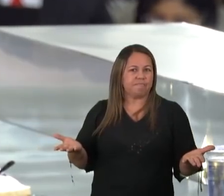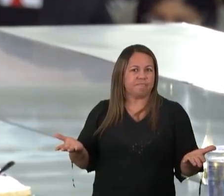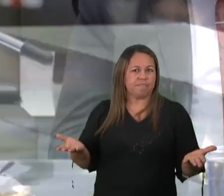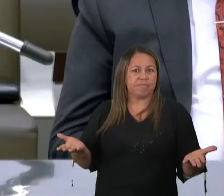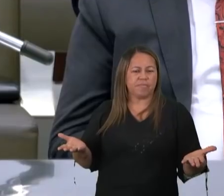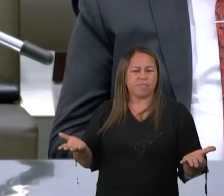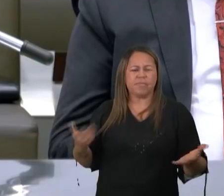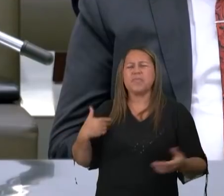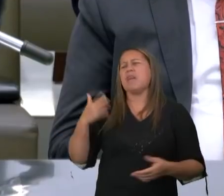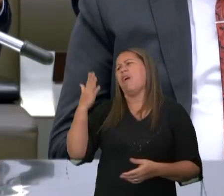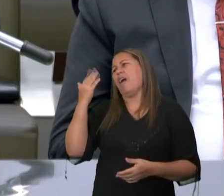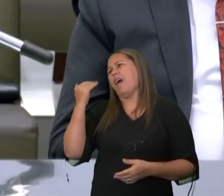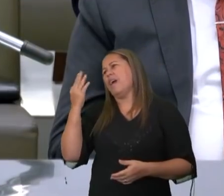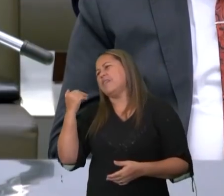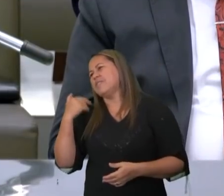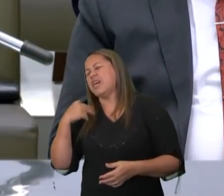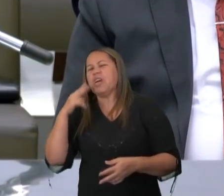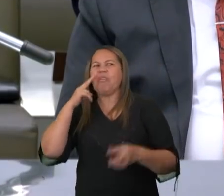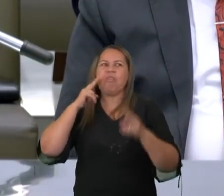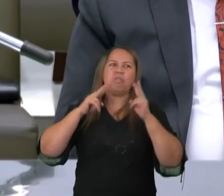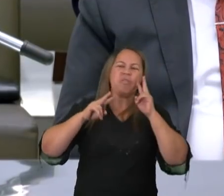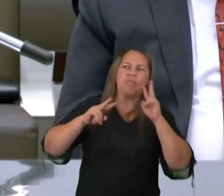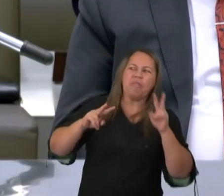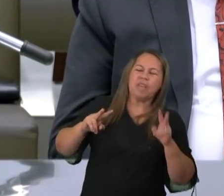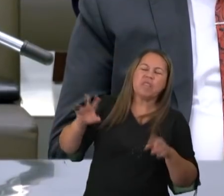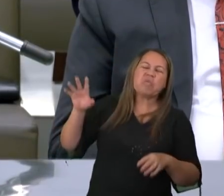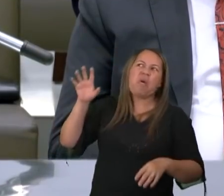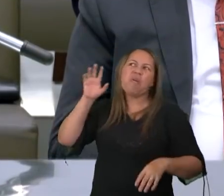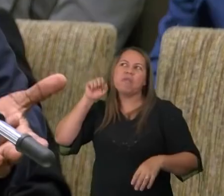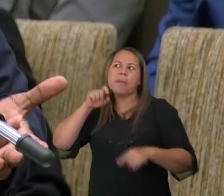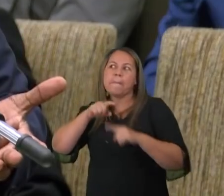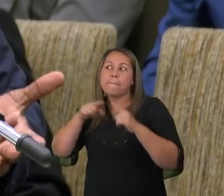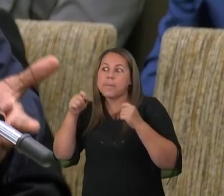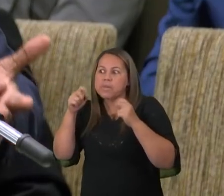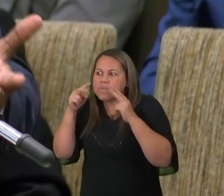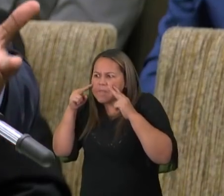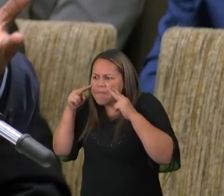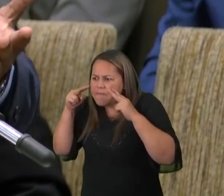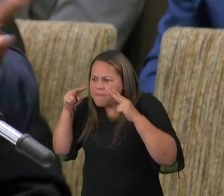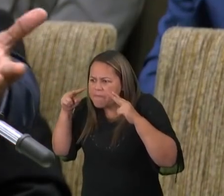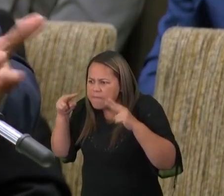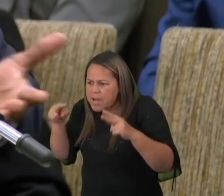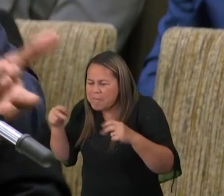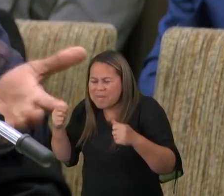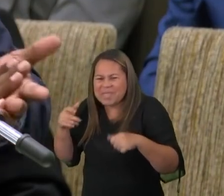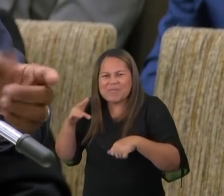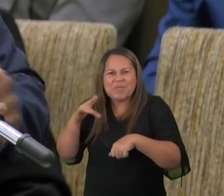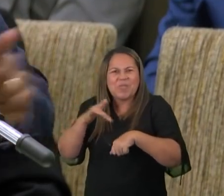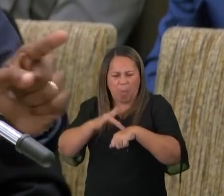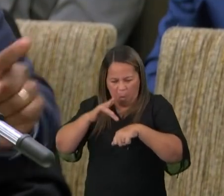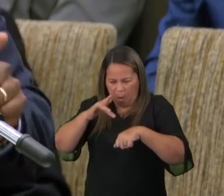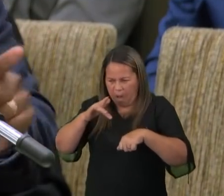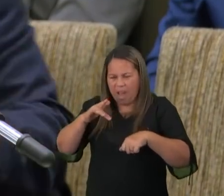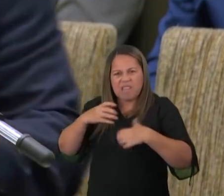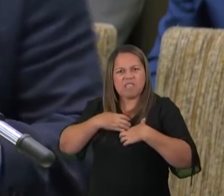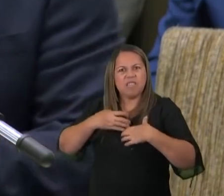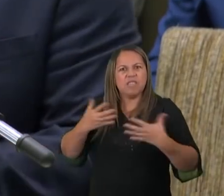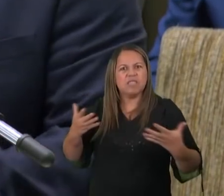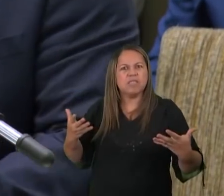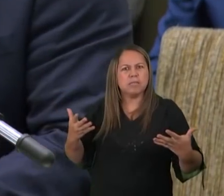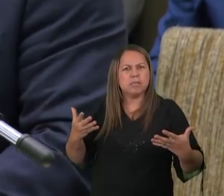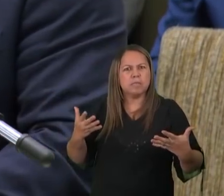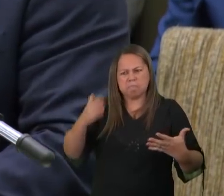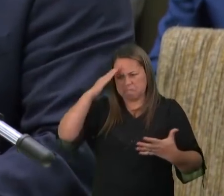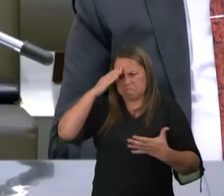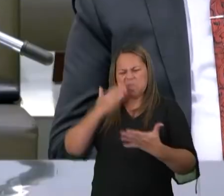Eu sei, ok, estou ouvindo, mas eu tenho que ver. Eu tenho que tocar para